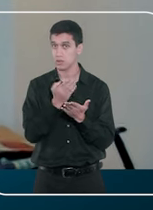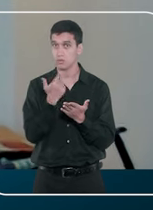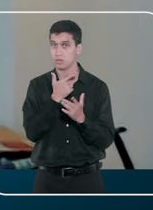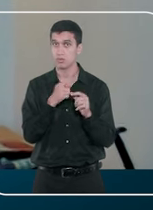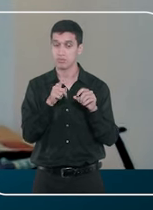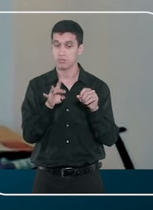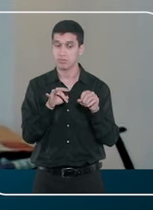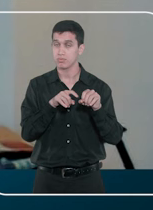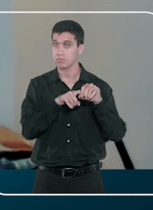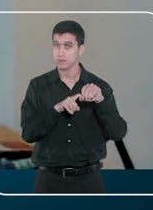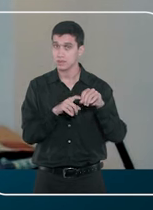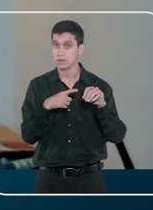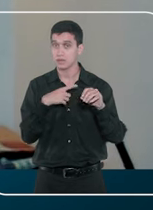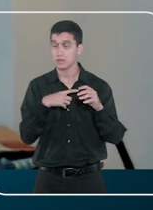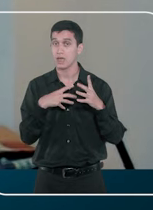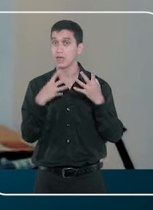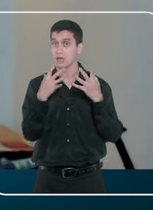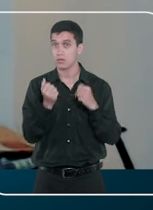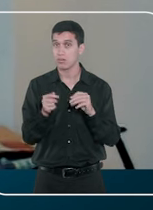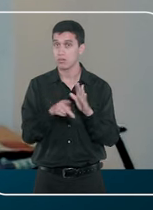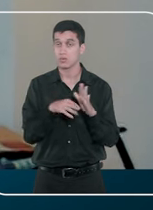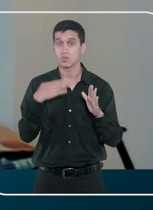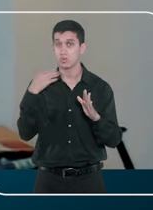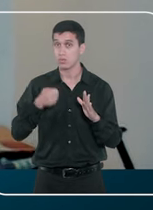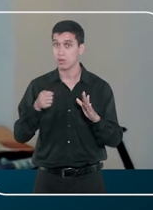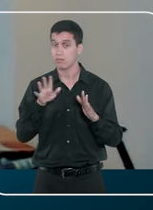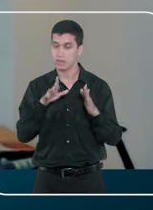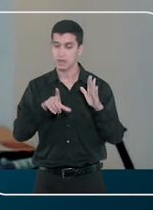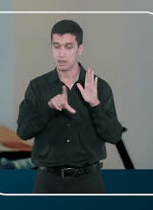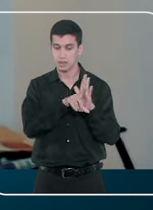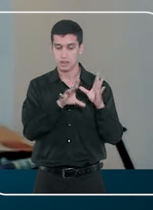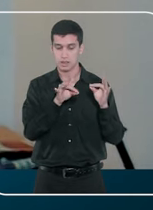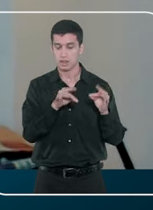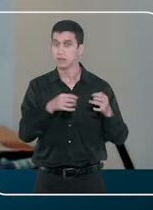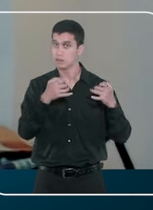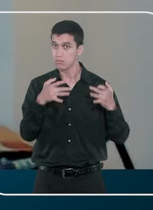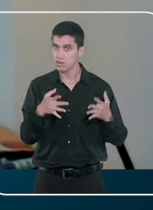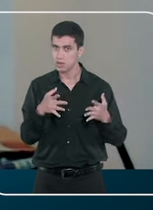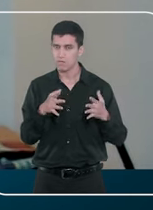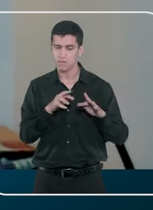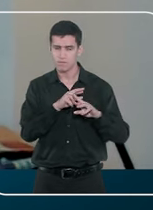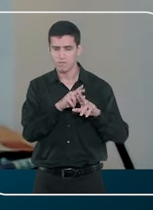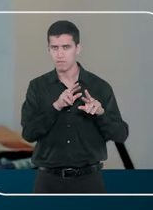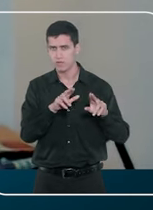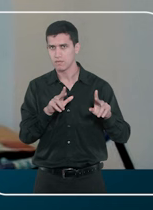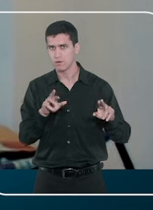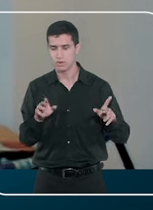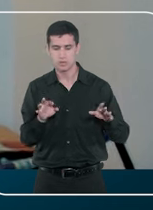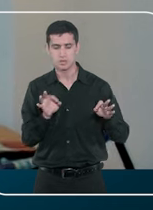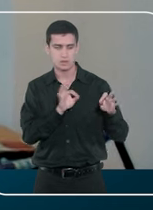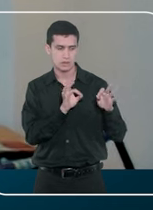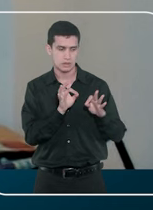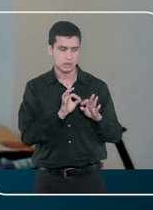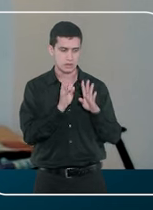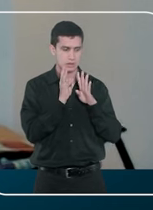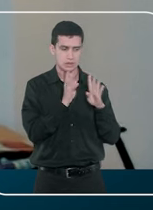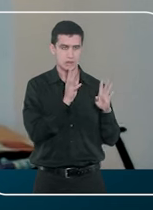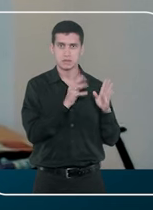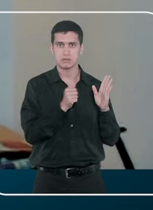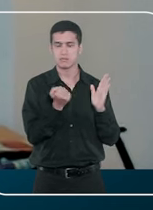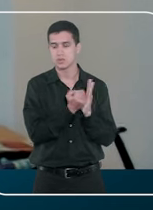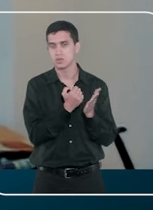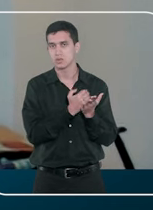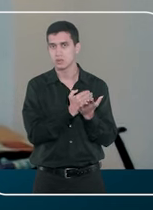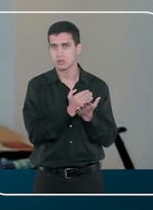uma autorização do juízo, mas o que a lei estabelece é uma série de cuidados, de providências que marcam o início